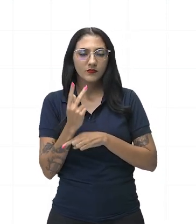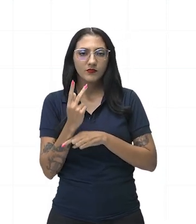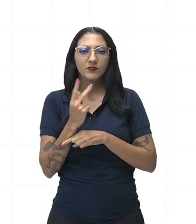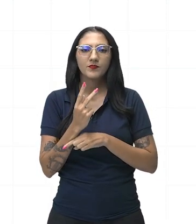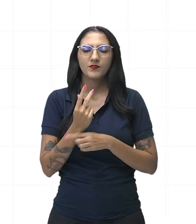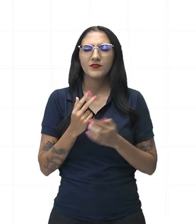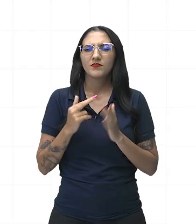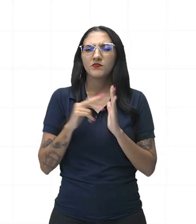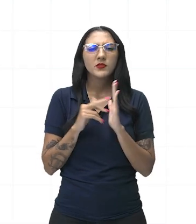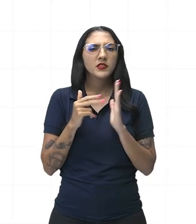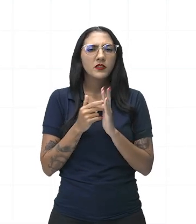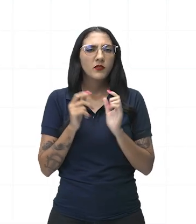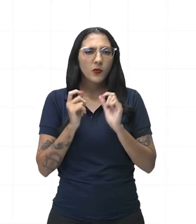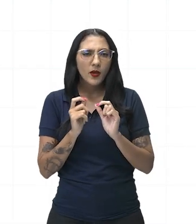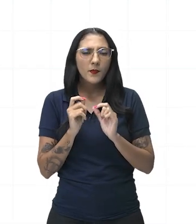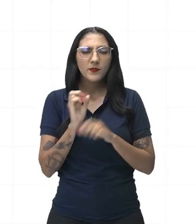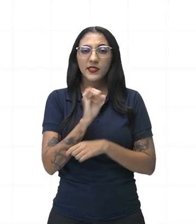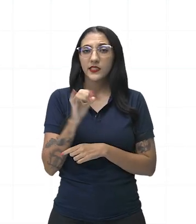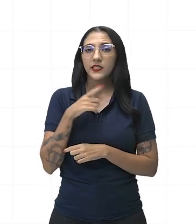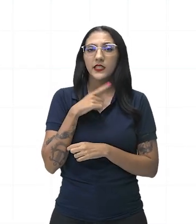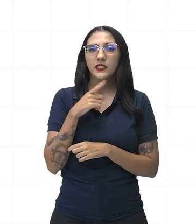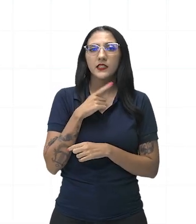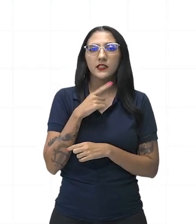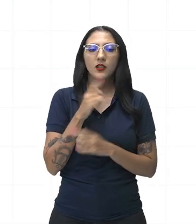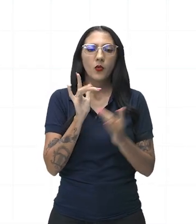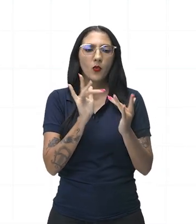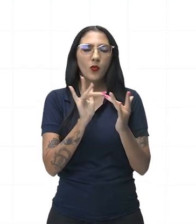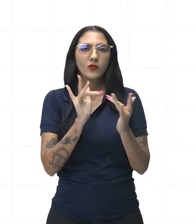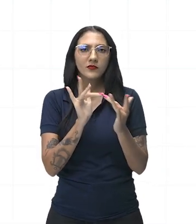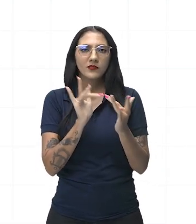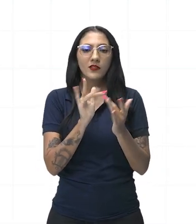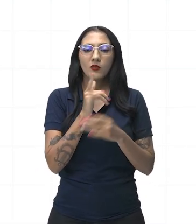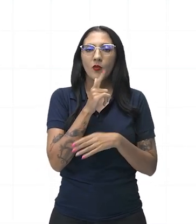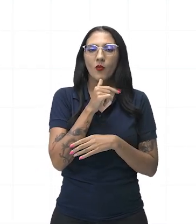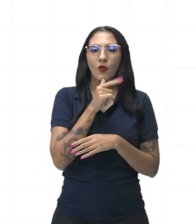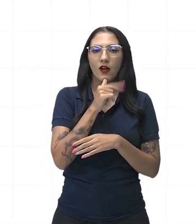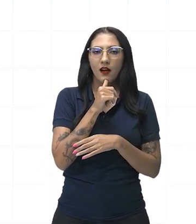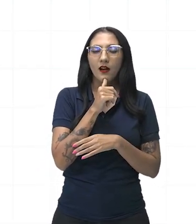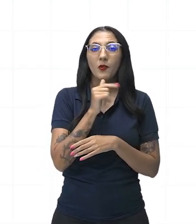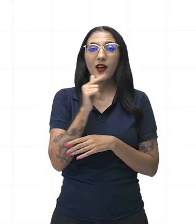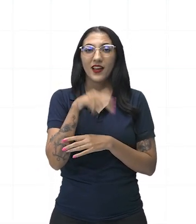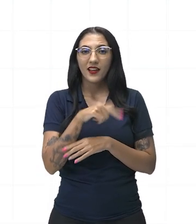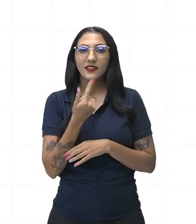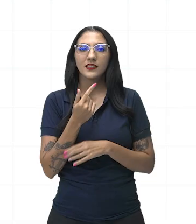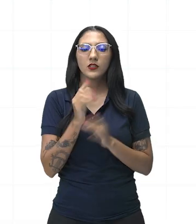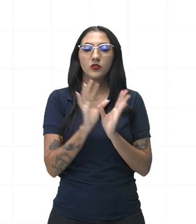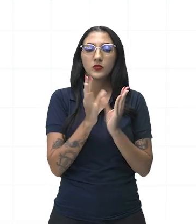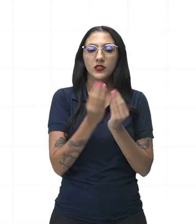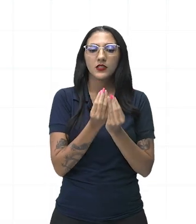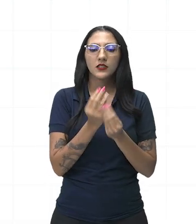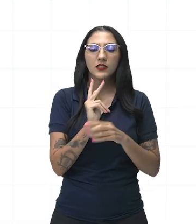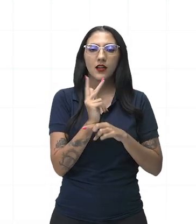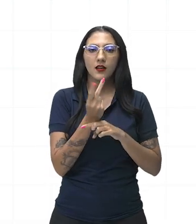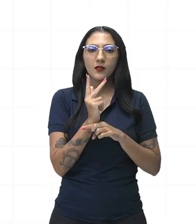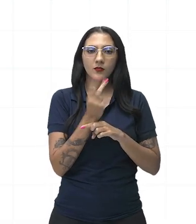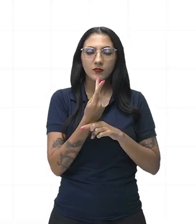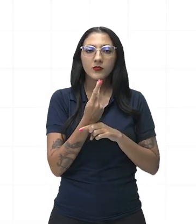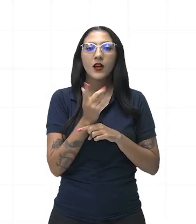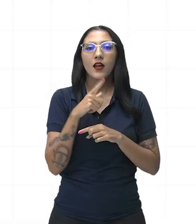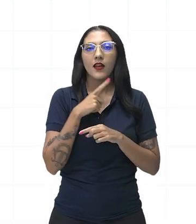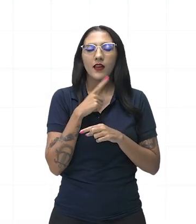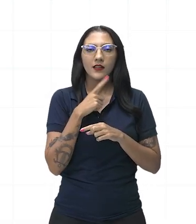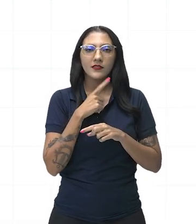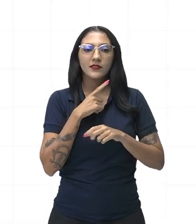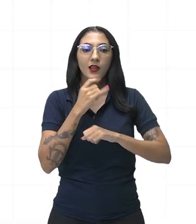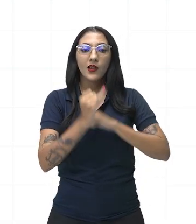Isso significa que se eles forem colocados em contato com água, esses hidrogênios ficarão ionizados na forma do